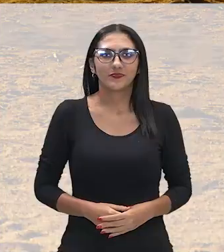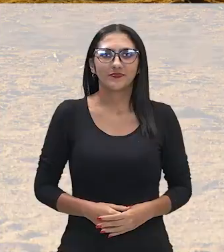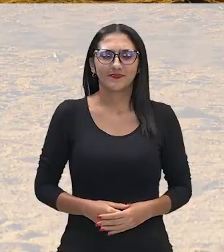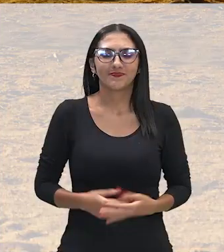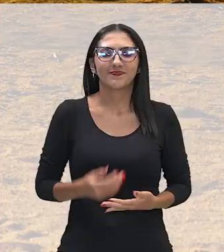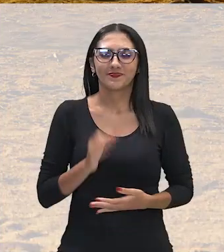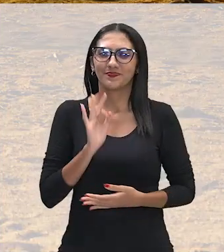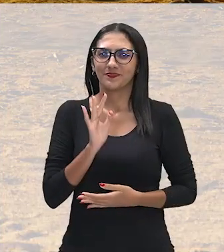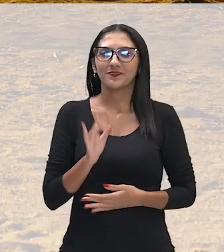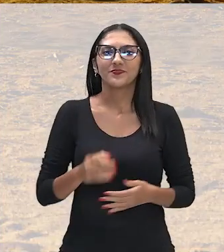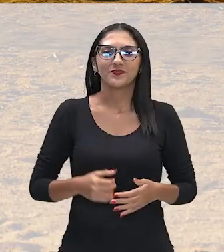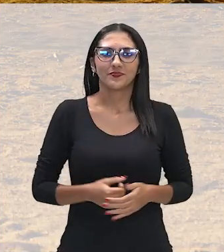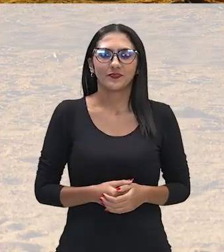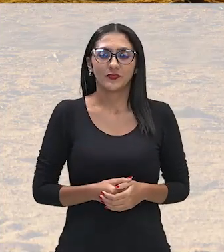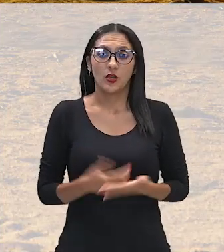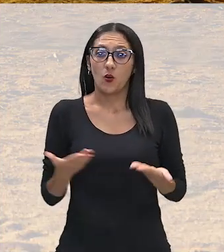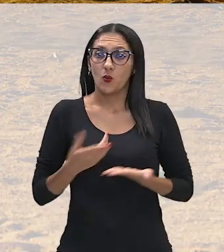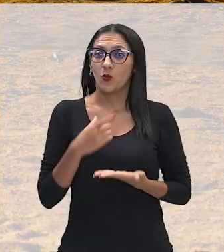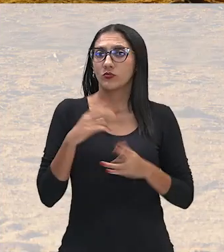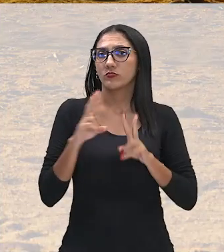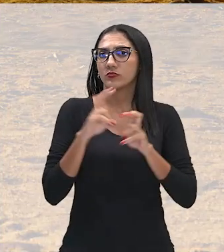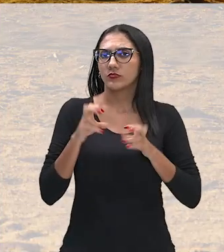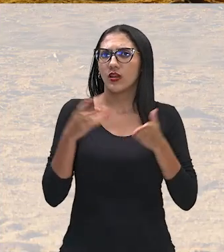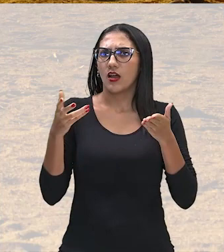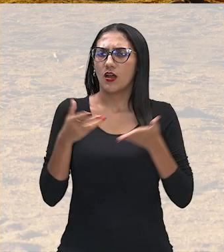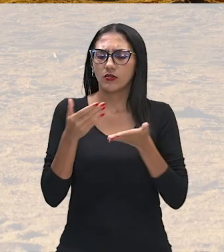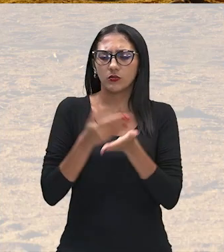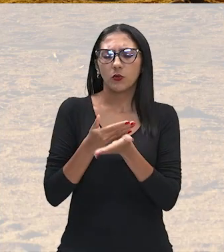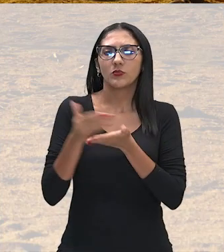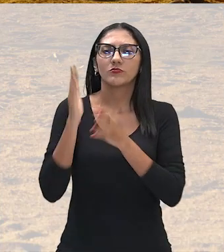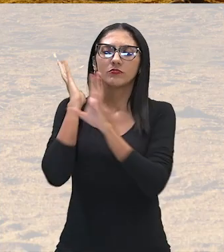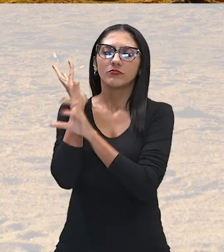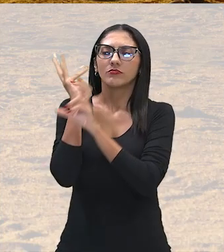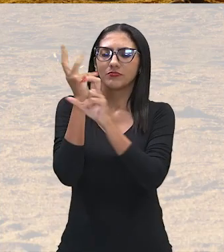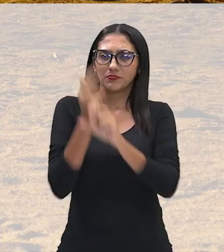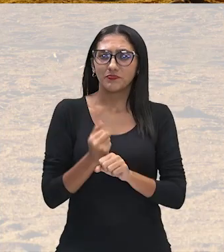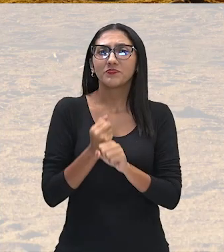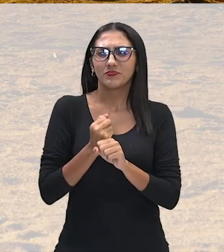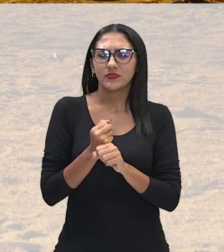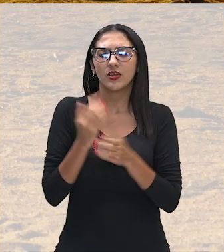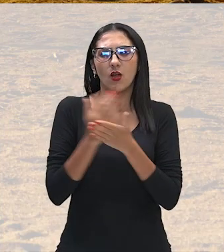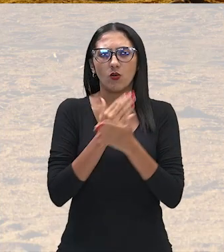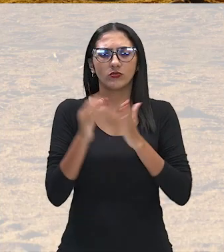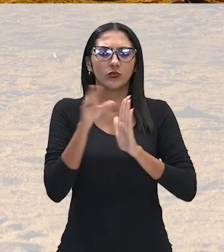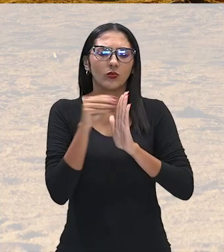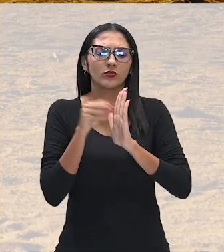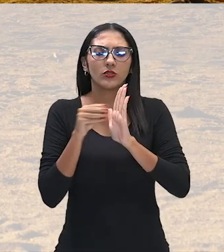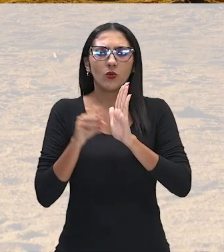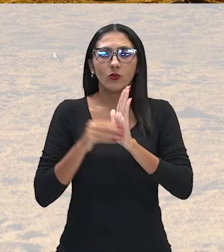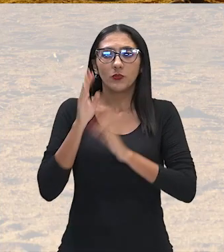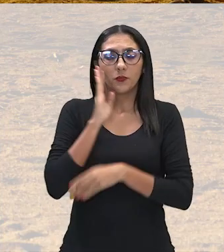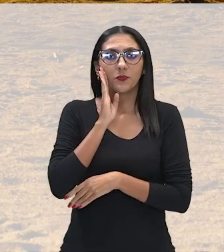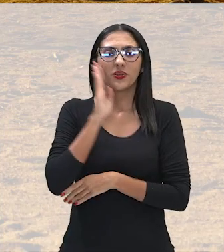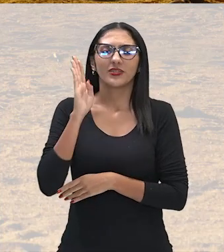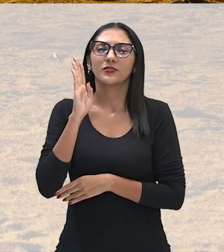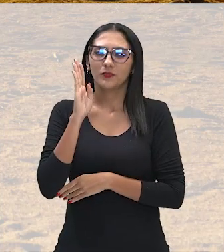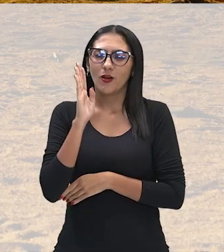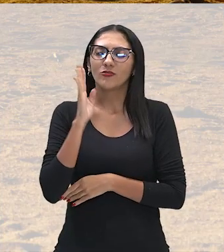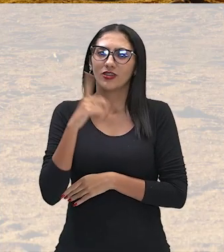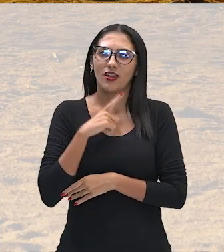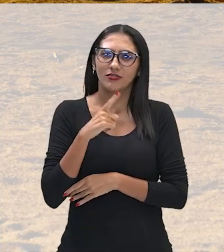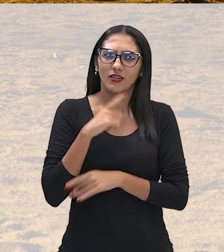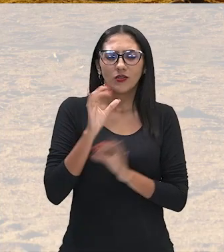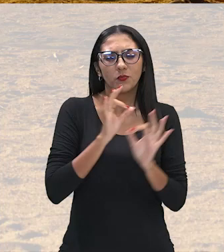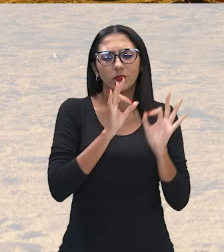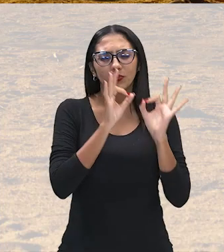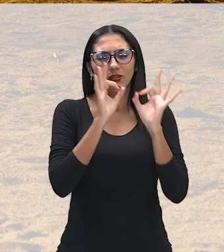Muito bem, então nós vamos aqui nesse momento revisar os principais conteúdos abordados durante esses dias